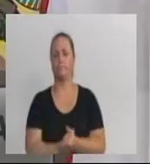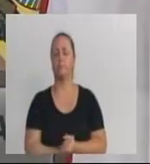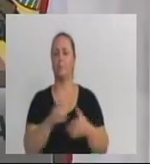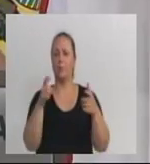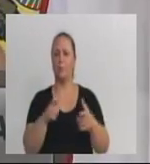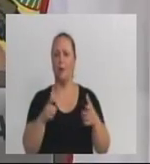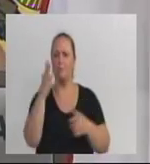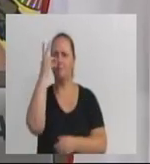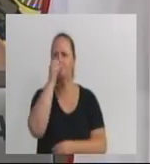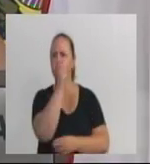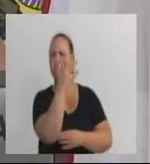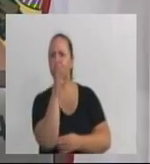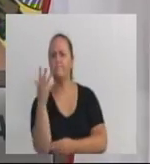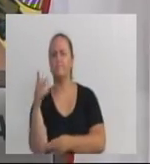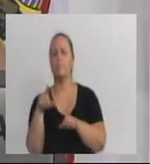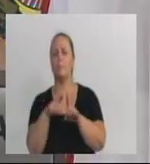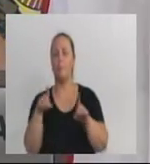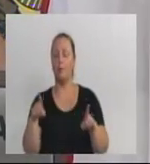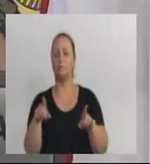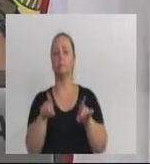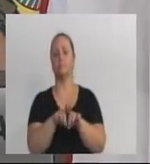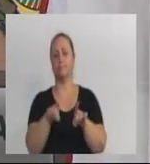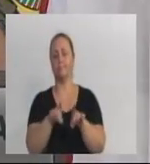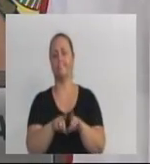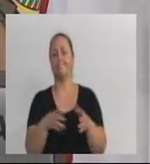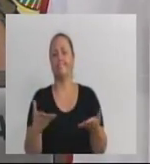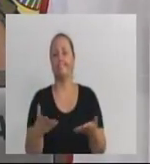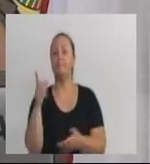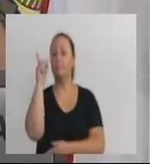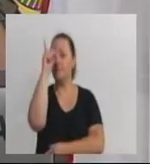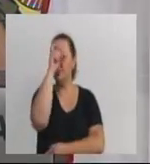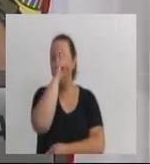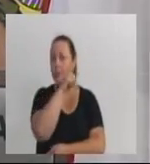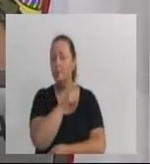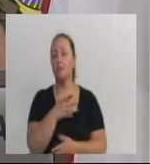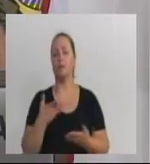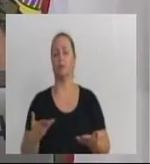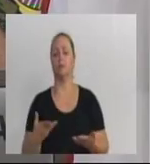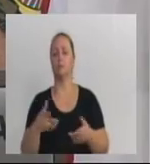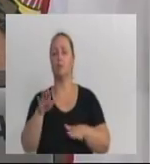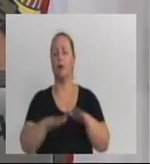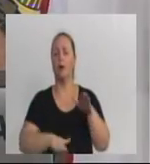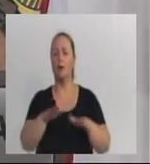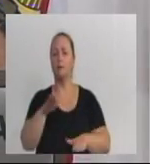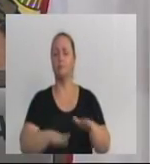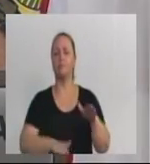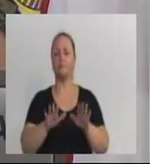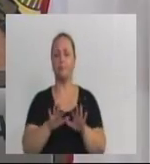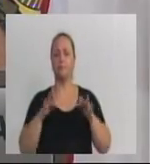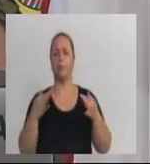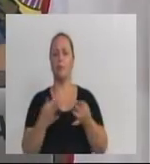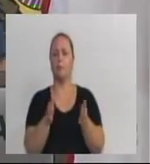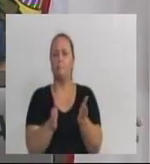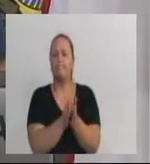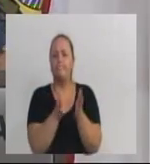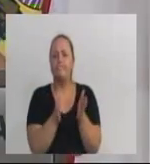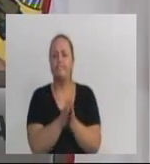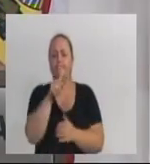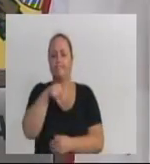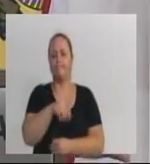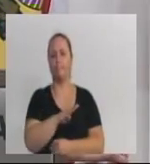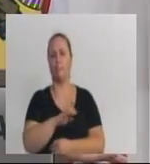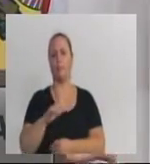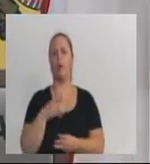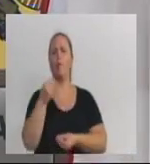etc. Mas também fica difícil muitas vezes, em especial, vereador Vanderlei, para as famílias carentes do nosso município,